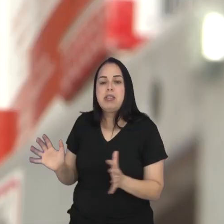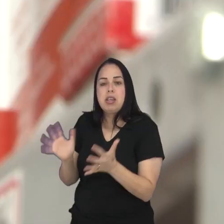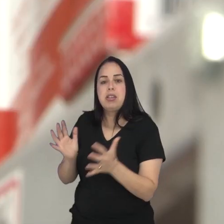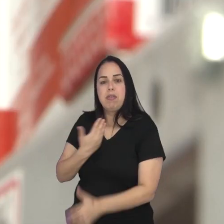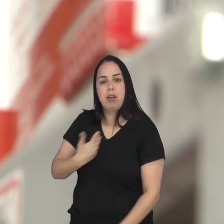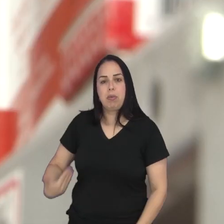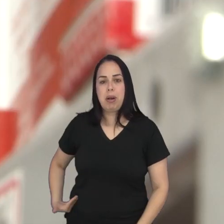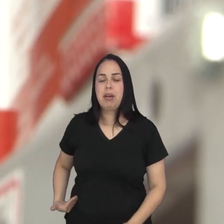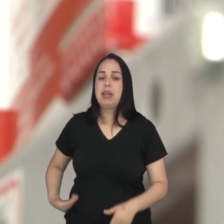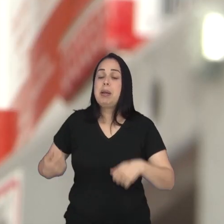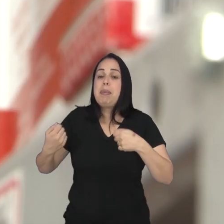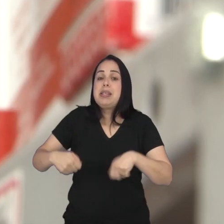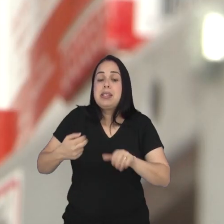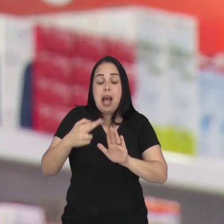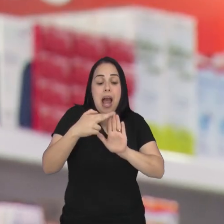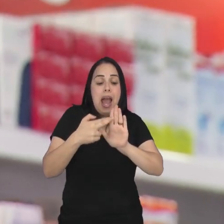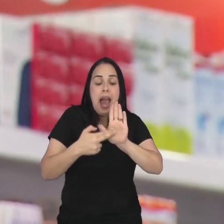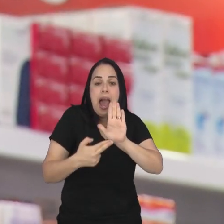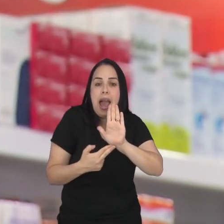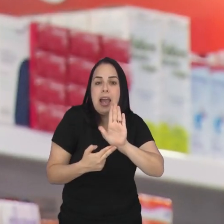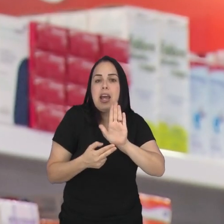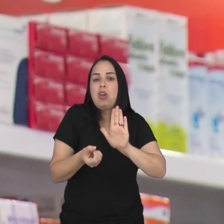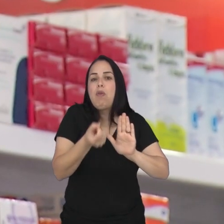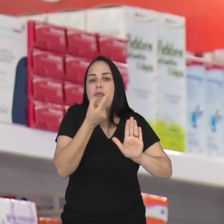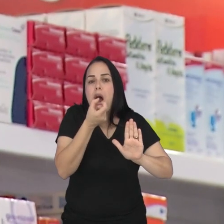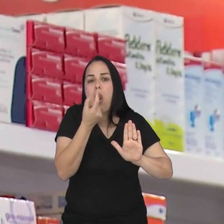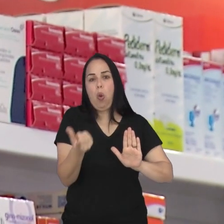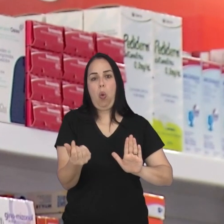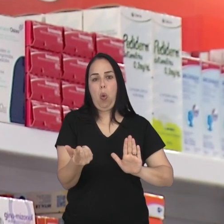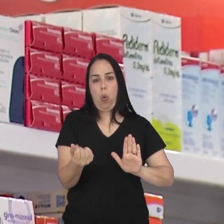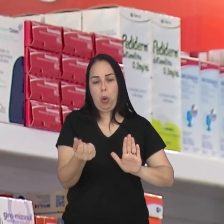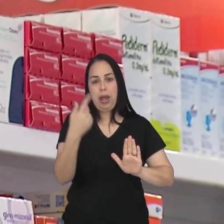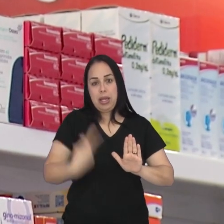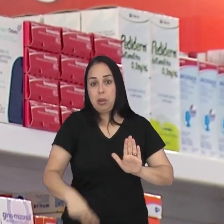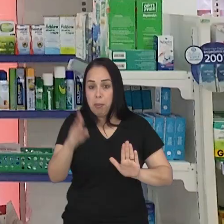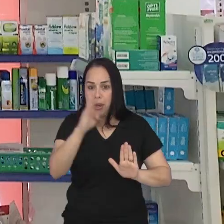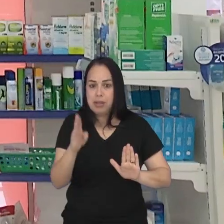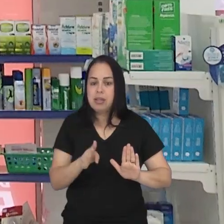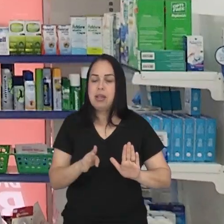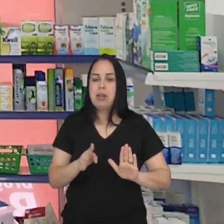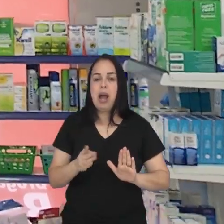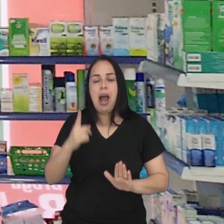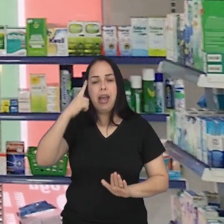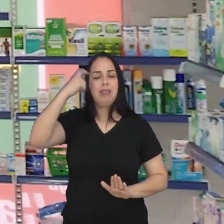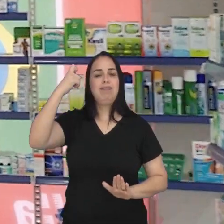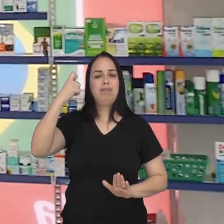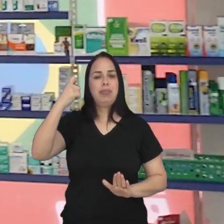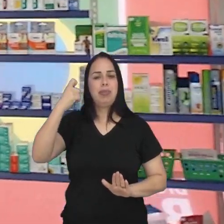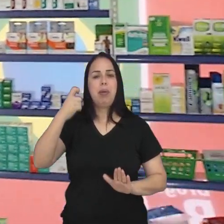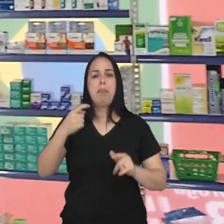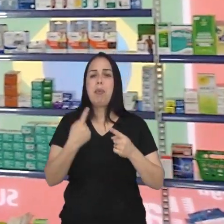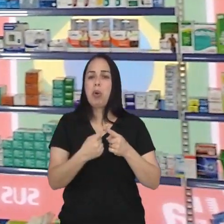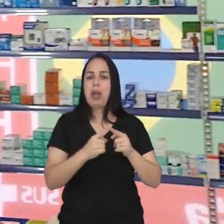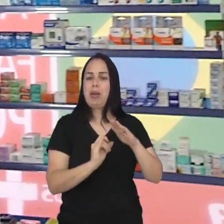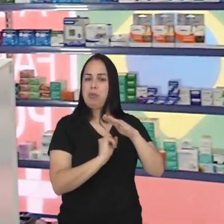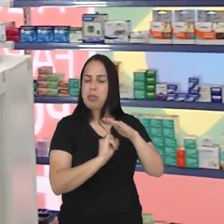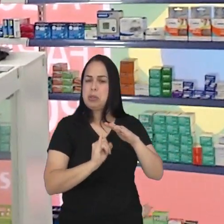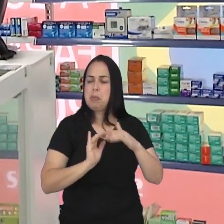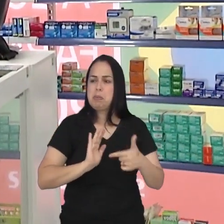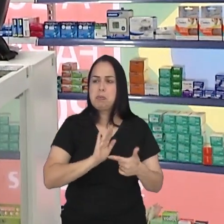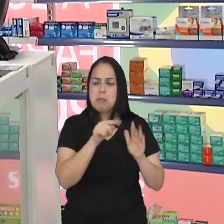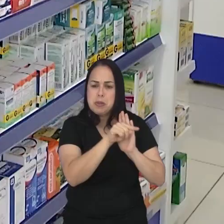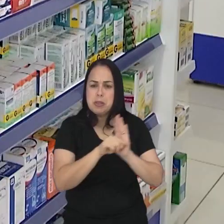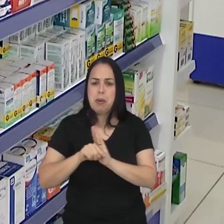a regulamentar limites para o preço dos medicamentos no Brasil. A ideia surgiu após um estudo do